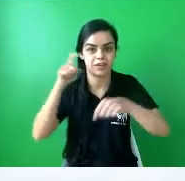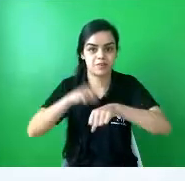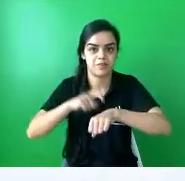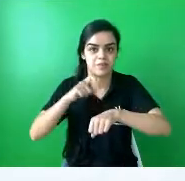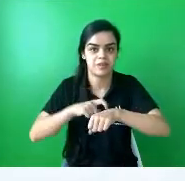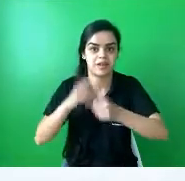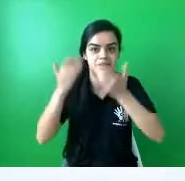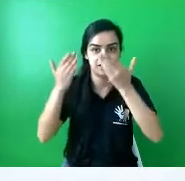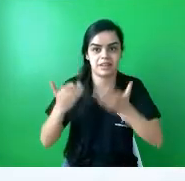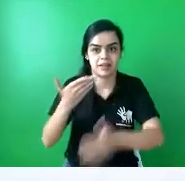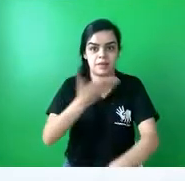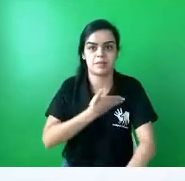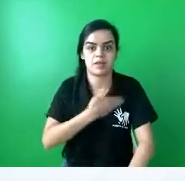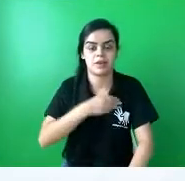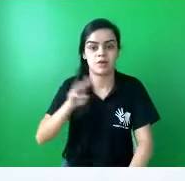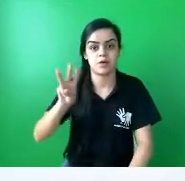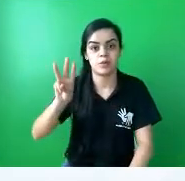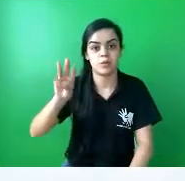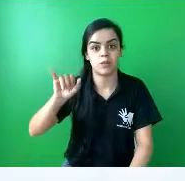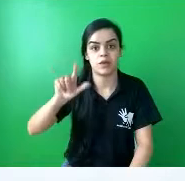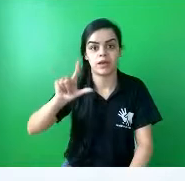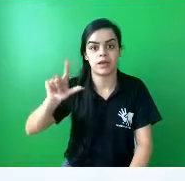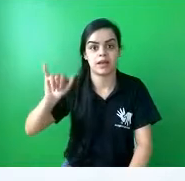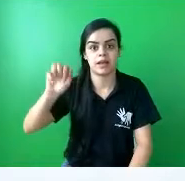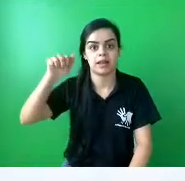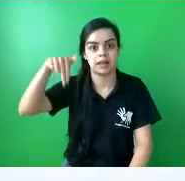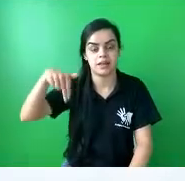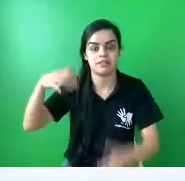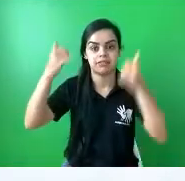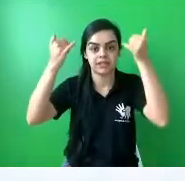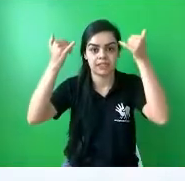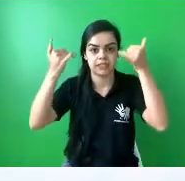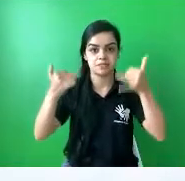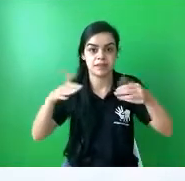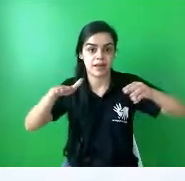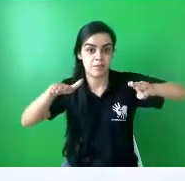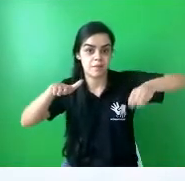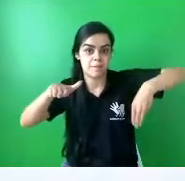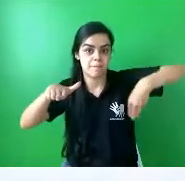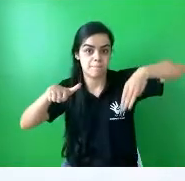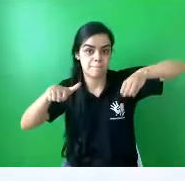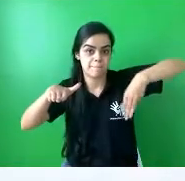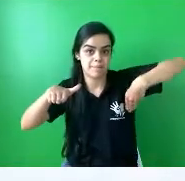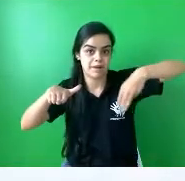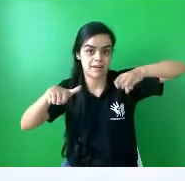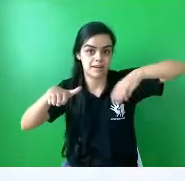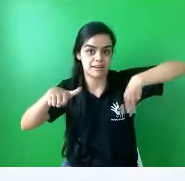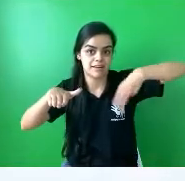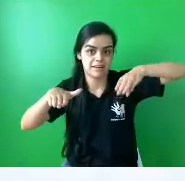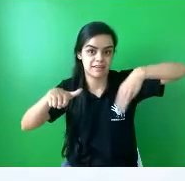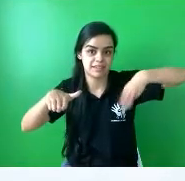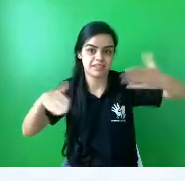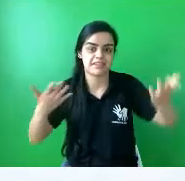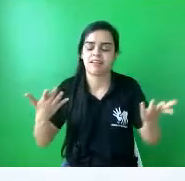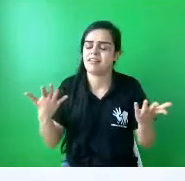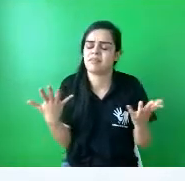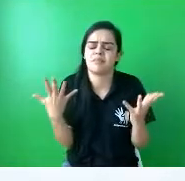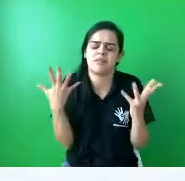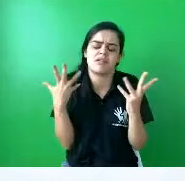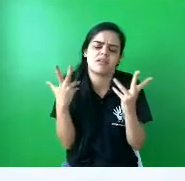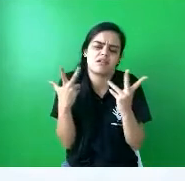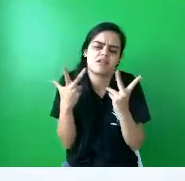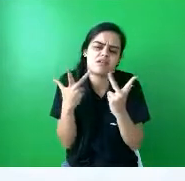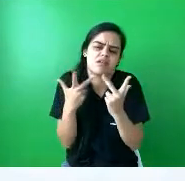para o nosso colega William Ferrer, porque ele vai falar de Matinhos, que é a menininha dos olhos de todos